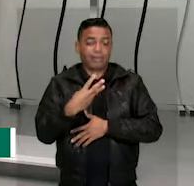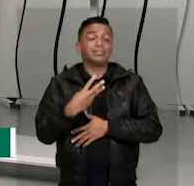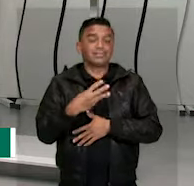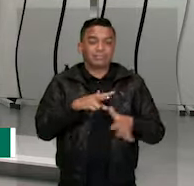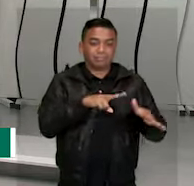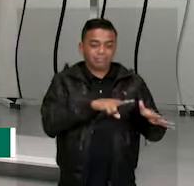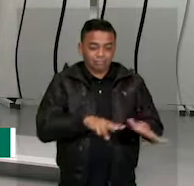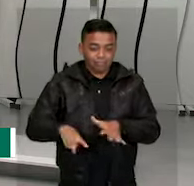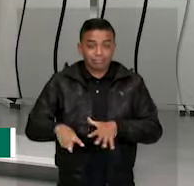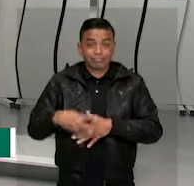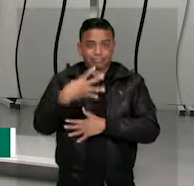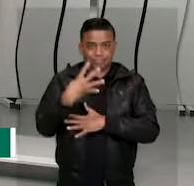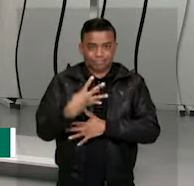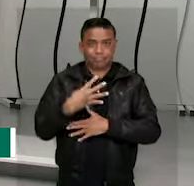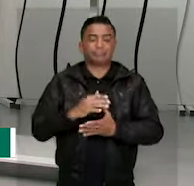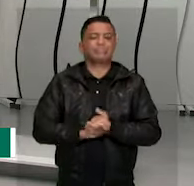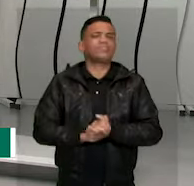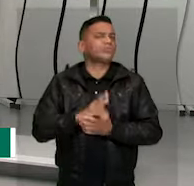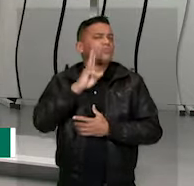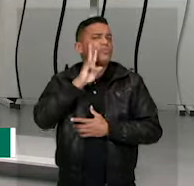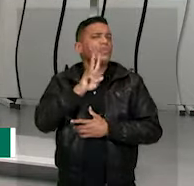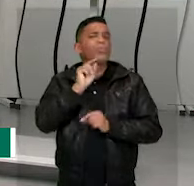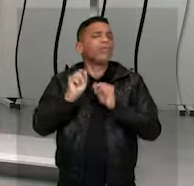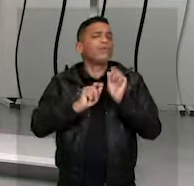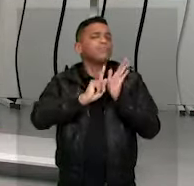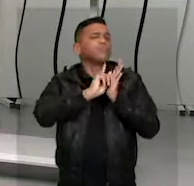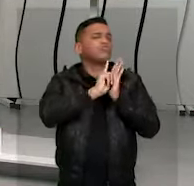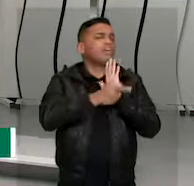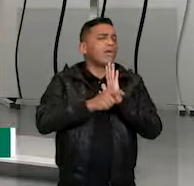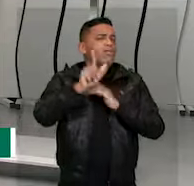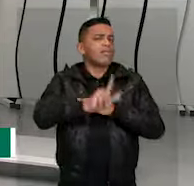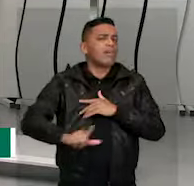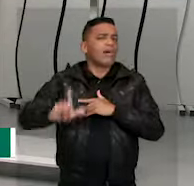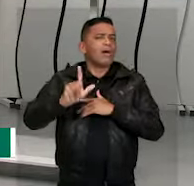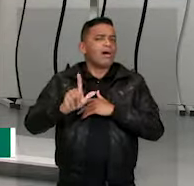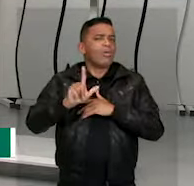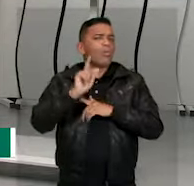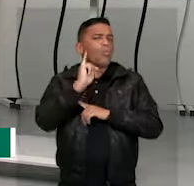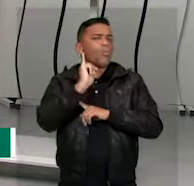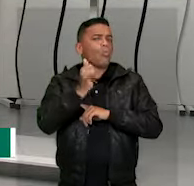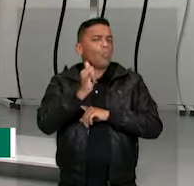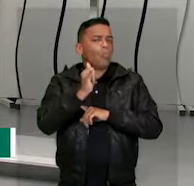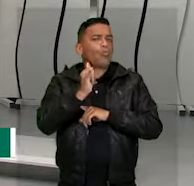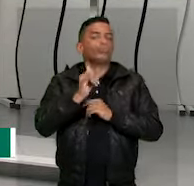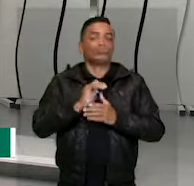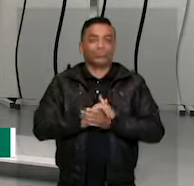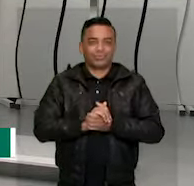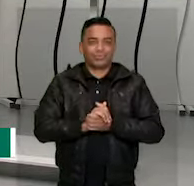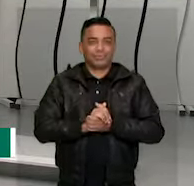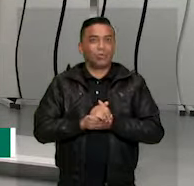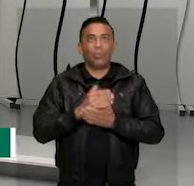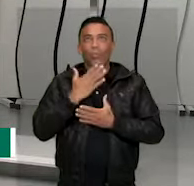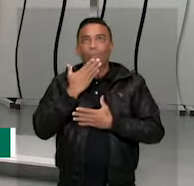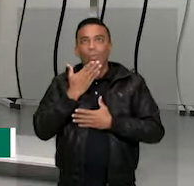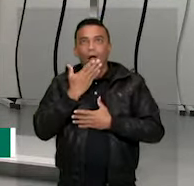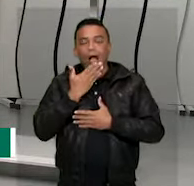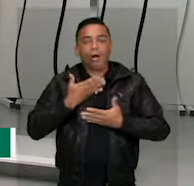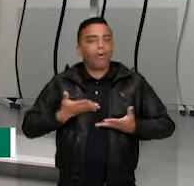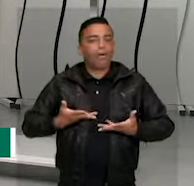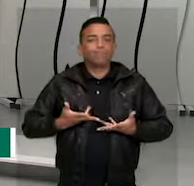4. Vamos saber um pouco sobre esse gênero? Antes nós vamos então entender quais habilidades ou